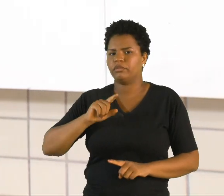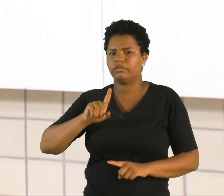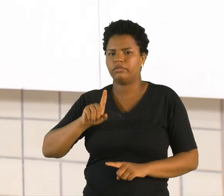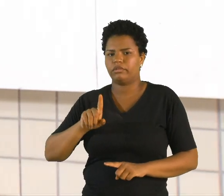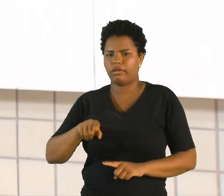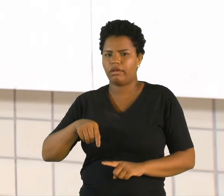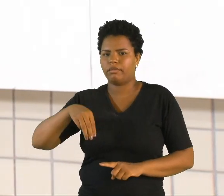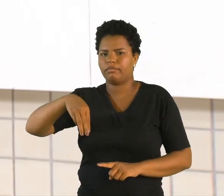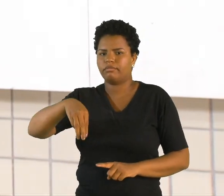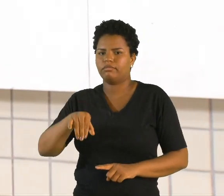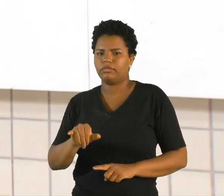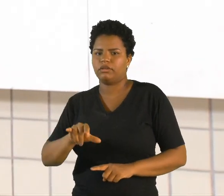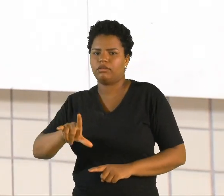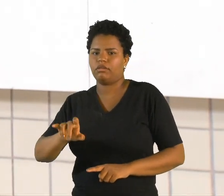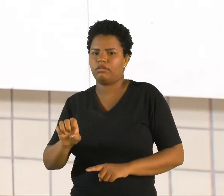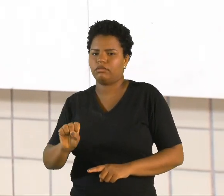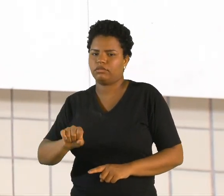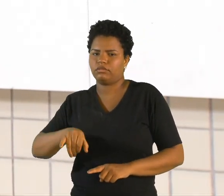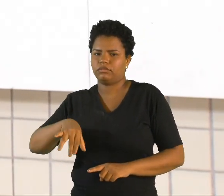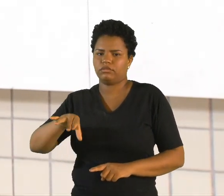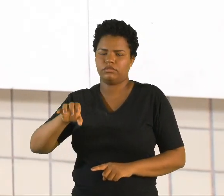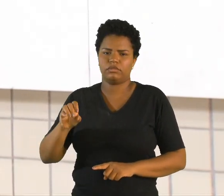e milésimo.